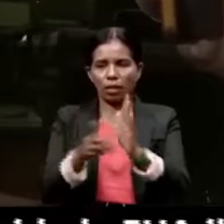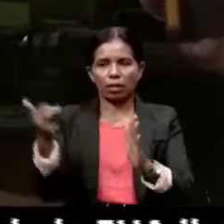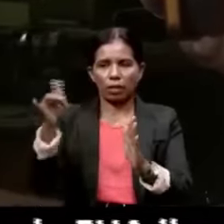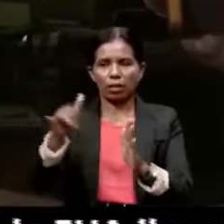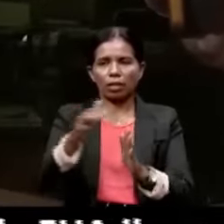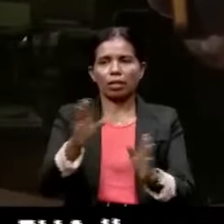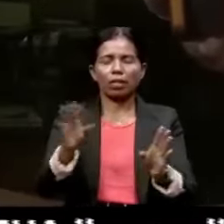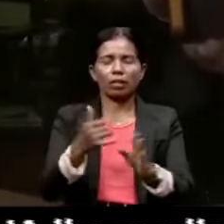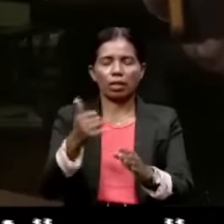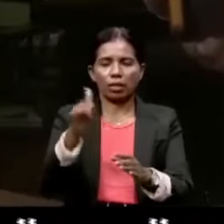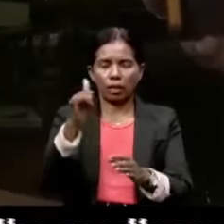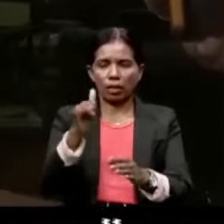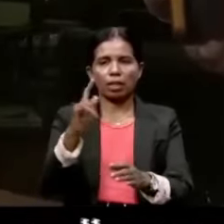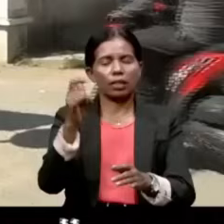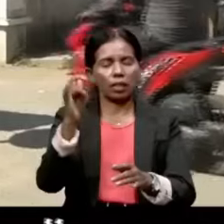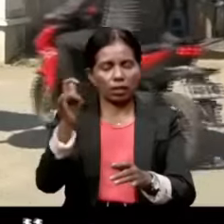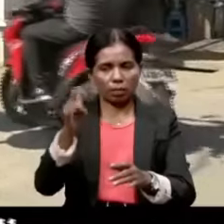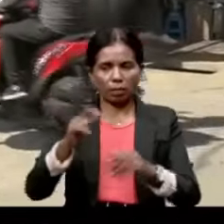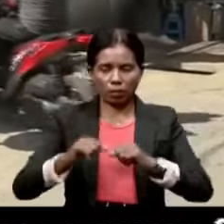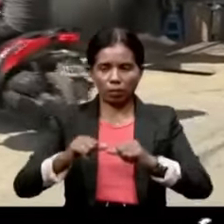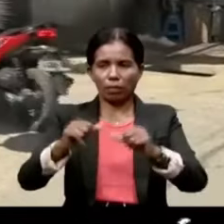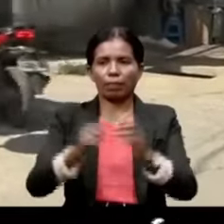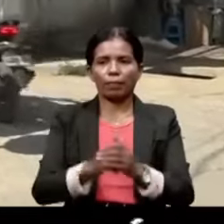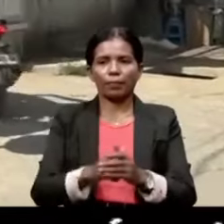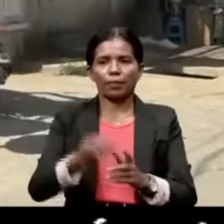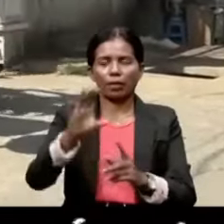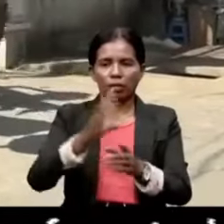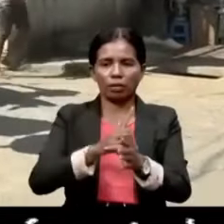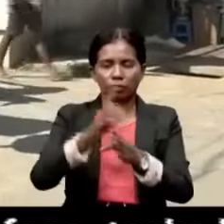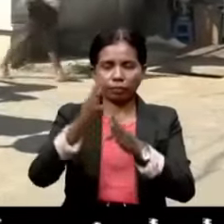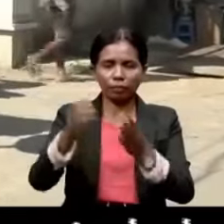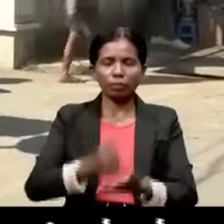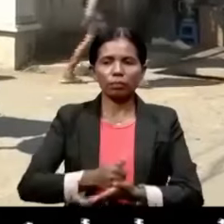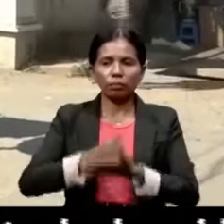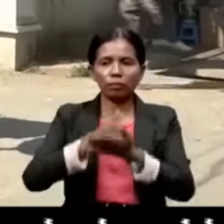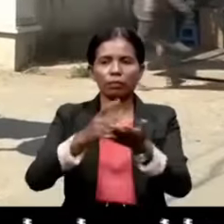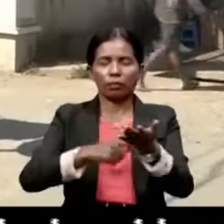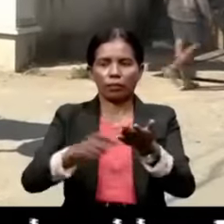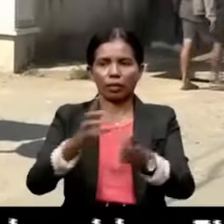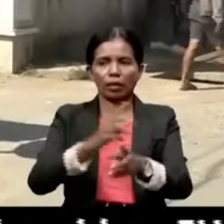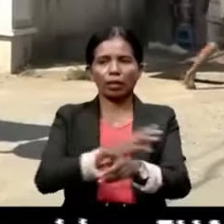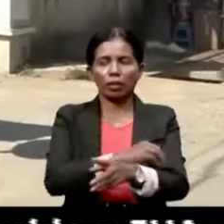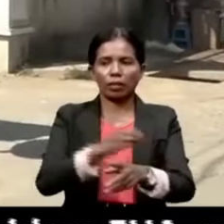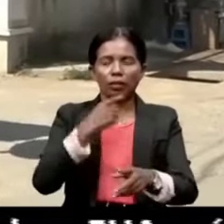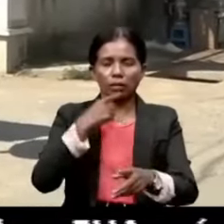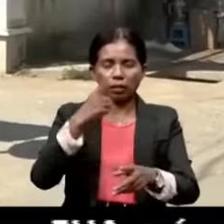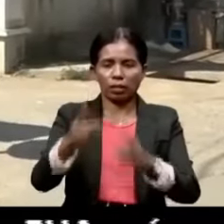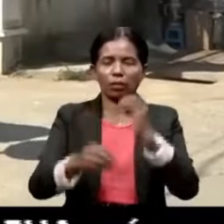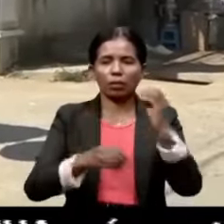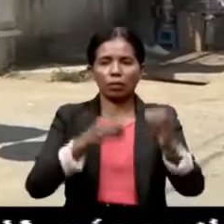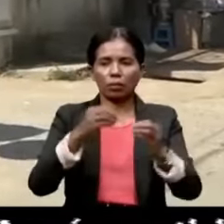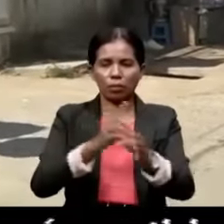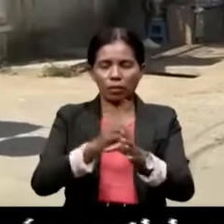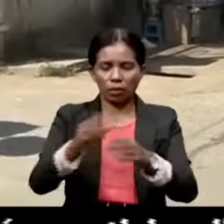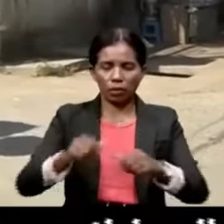nem táxi, nem microletra, bem lá. A tamba questão, né, se o Departamento de Apoio Técnico Direção Nacional de Transporte Terrestre explica, direção